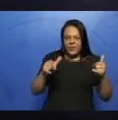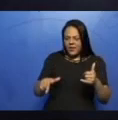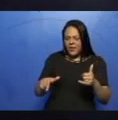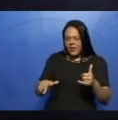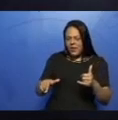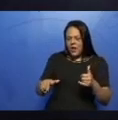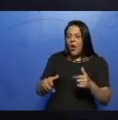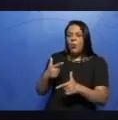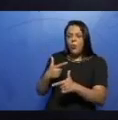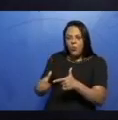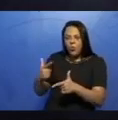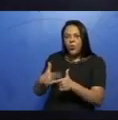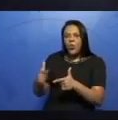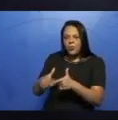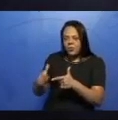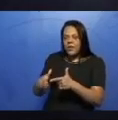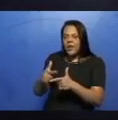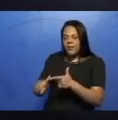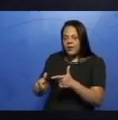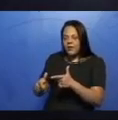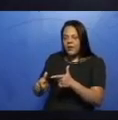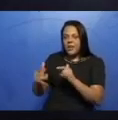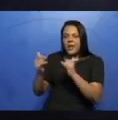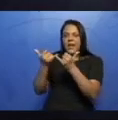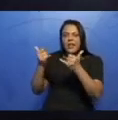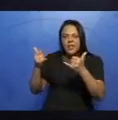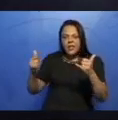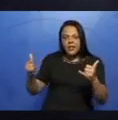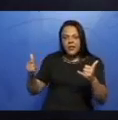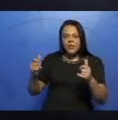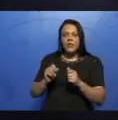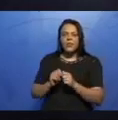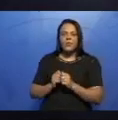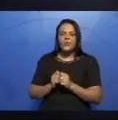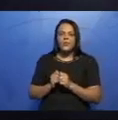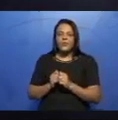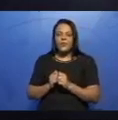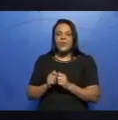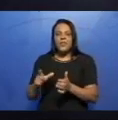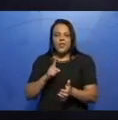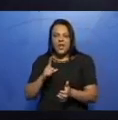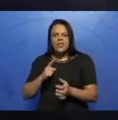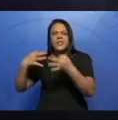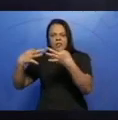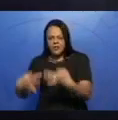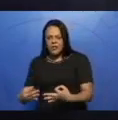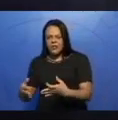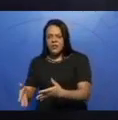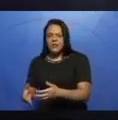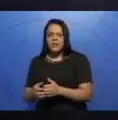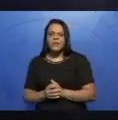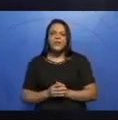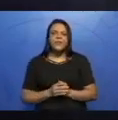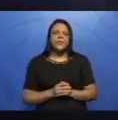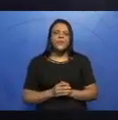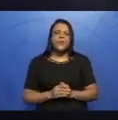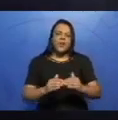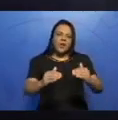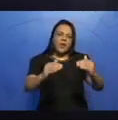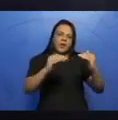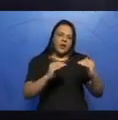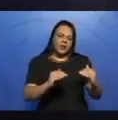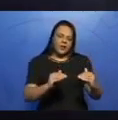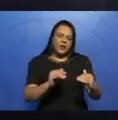algo correto, concreto. O modo indicativo é usado para expressar certeza diante do fato enunciado.